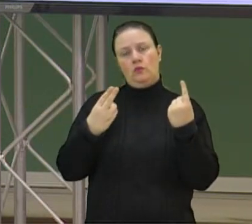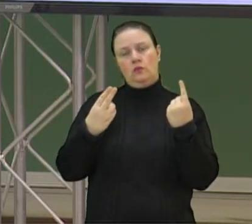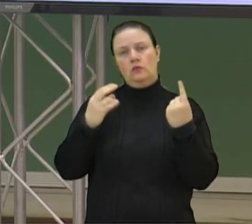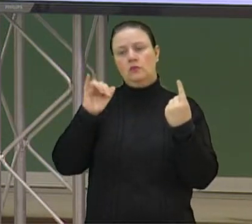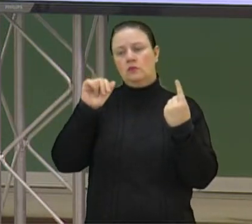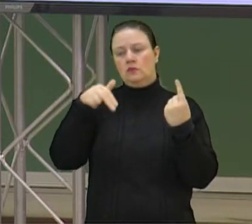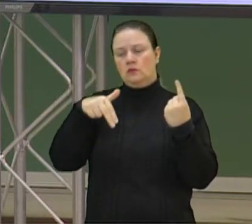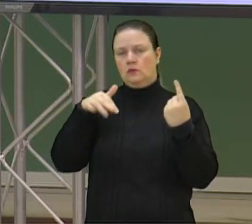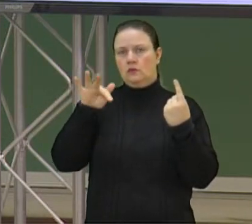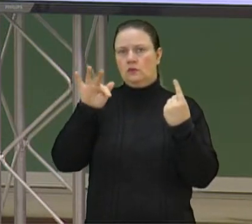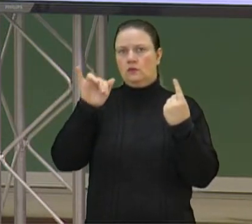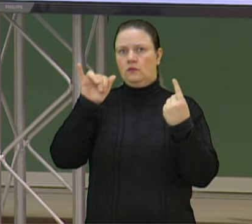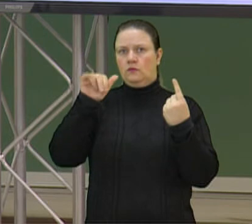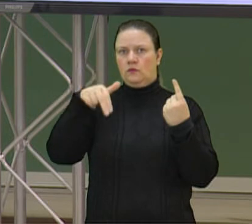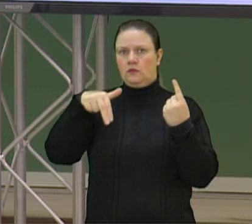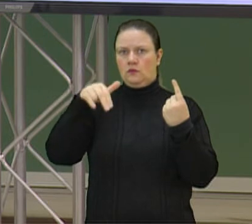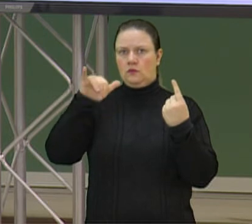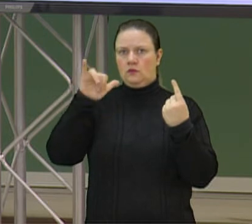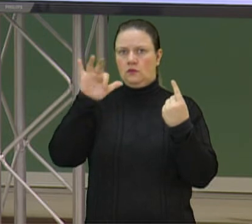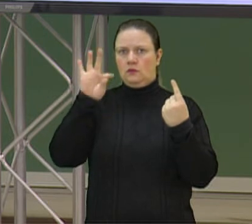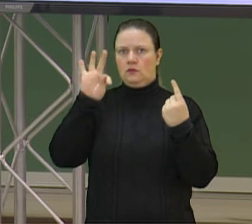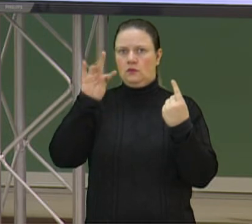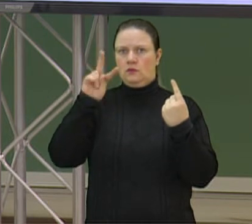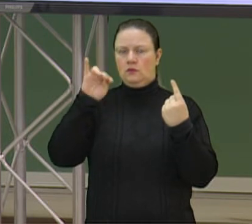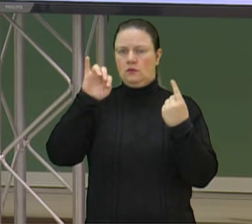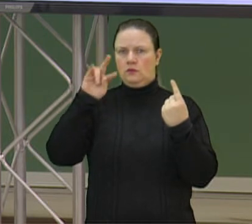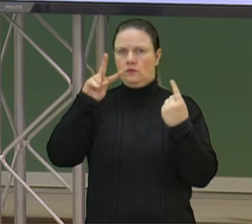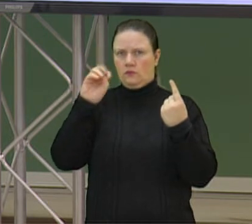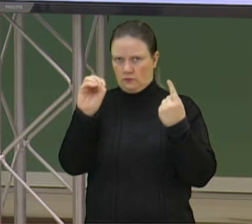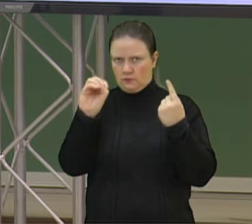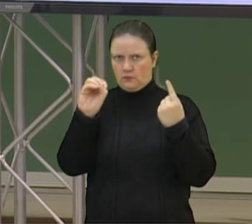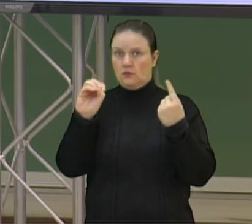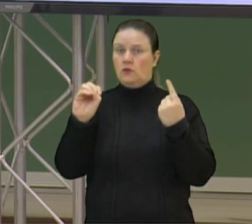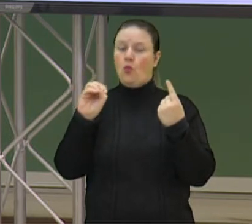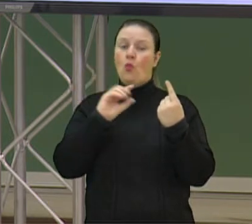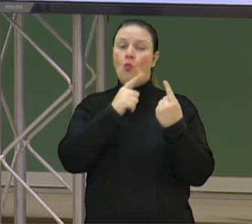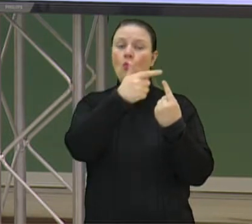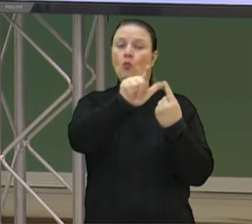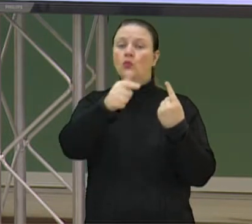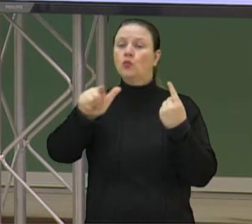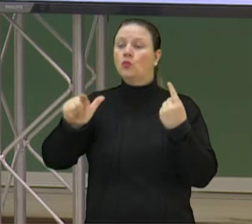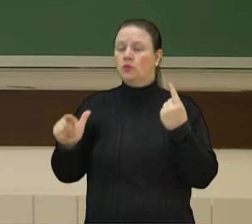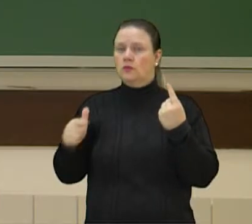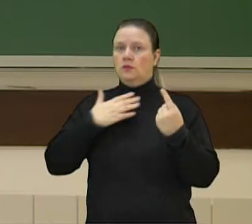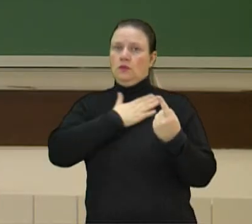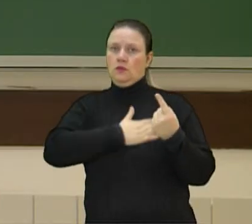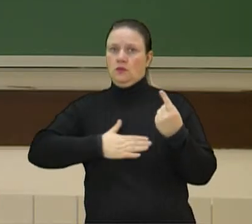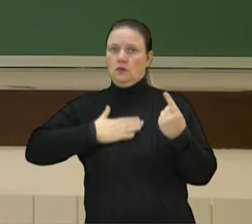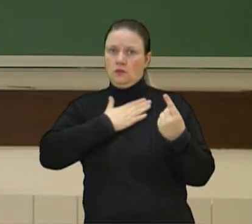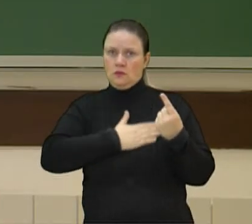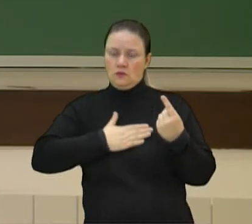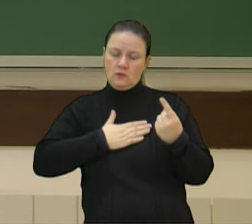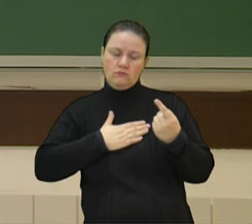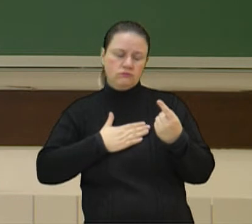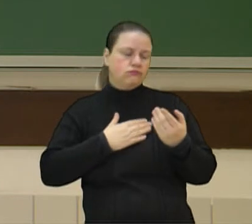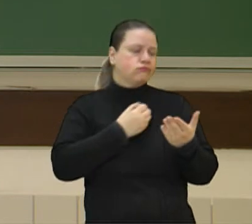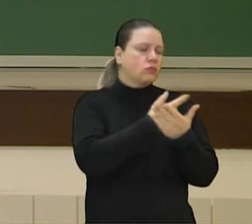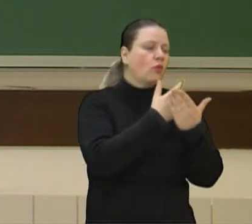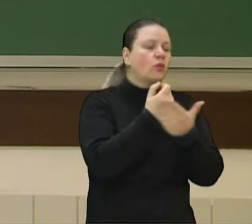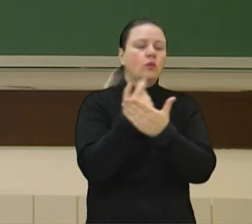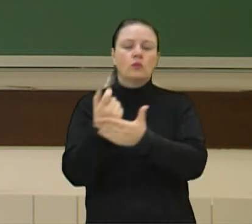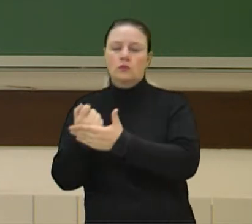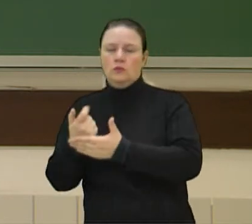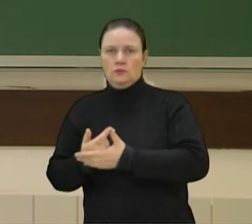Então, a nosotros agrada ir de compras. Então, a nós agrada ir às compras. Independente